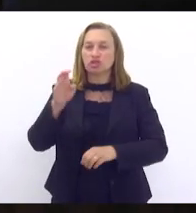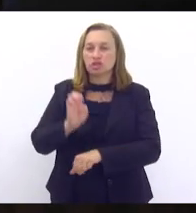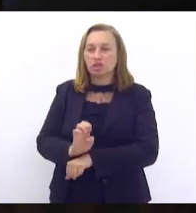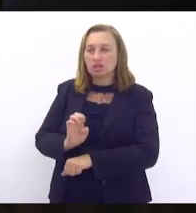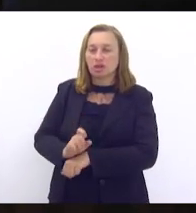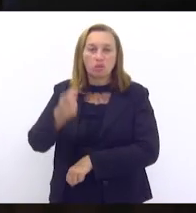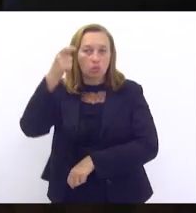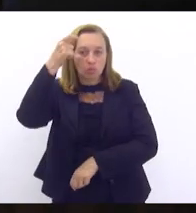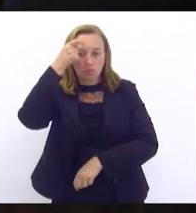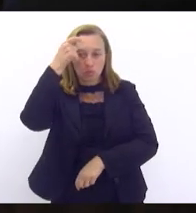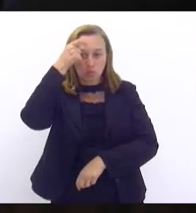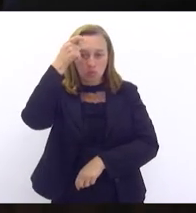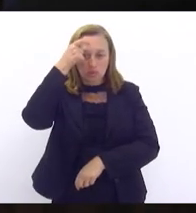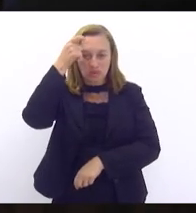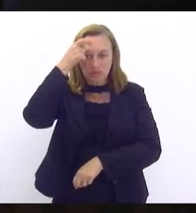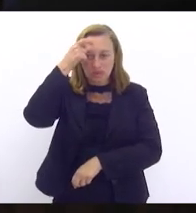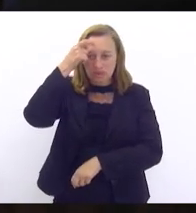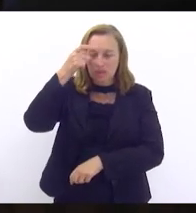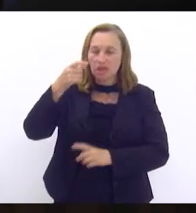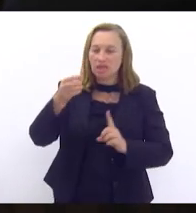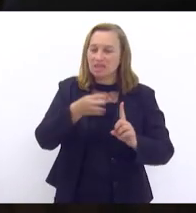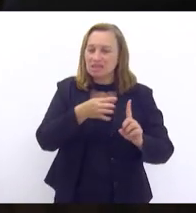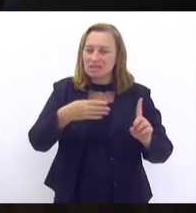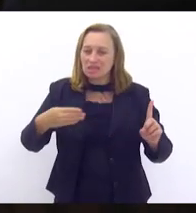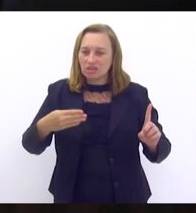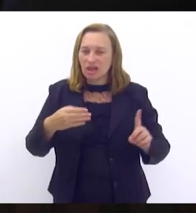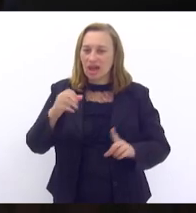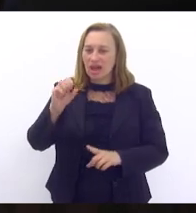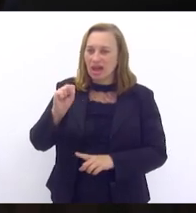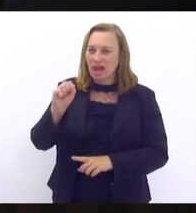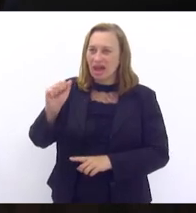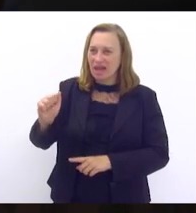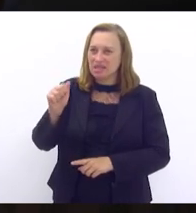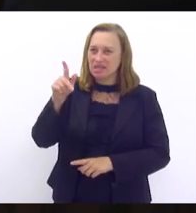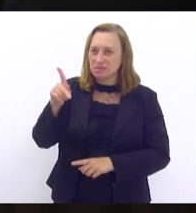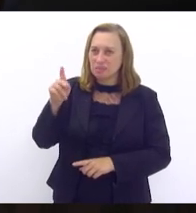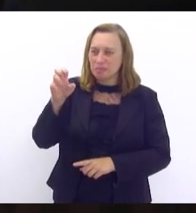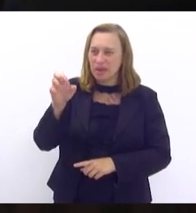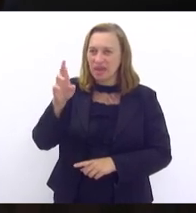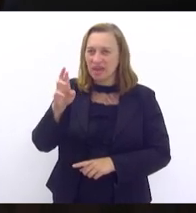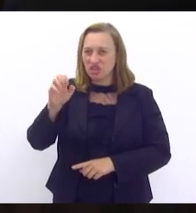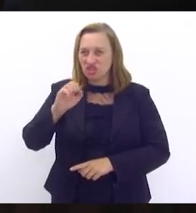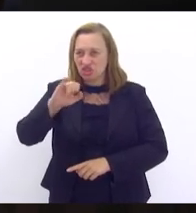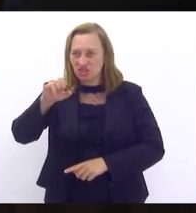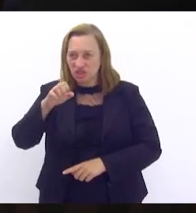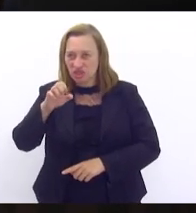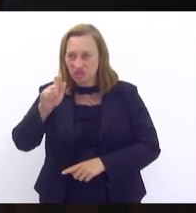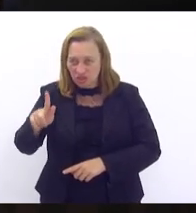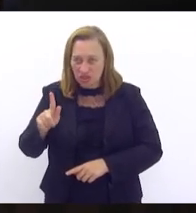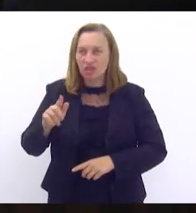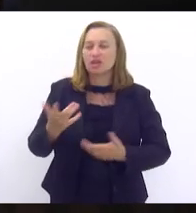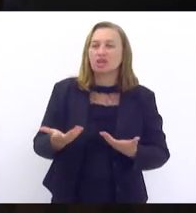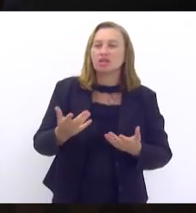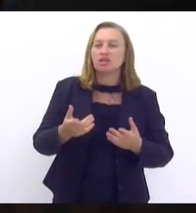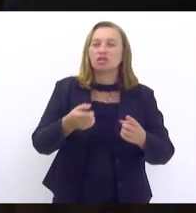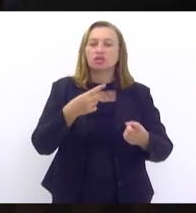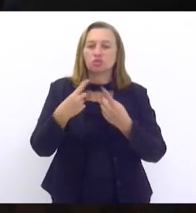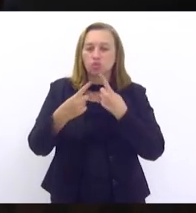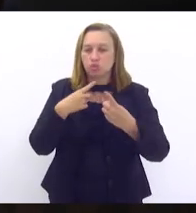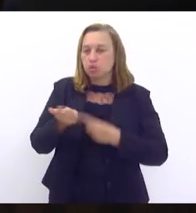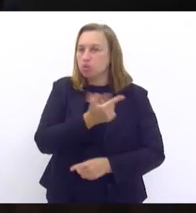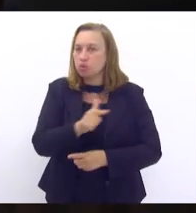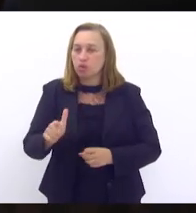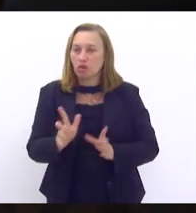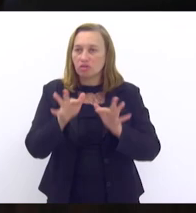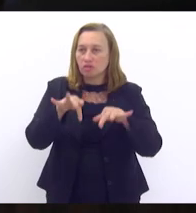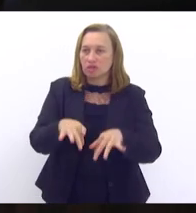da Conscientização sobre a Síndrome de Asperger. Em discussão, não havendo quem queira discutir, encerrada a discussão.